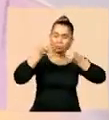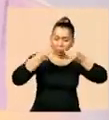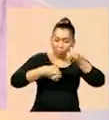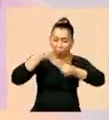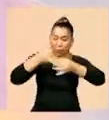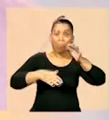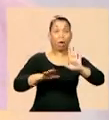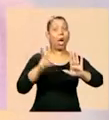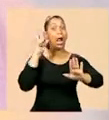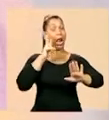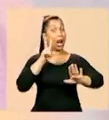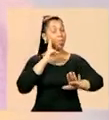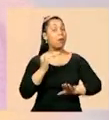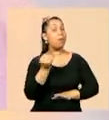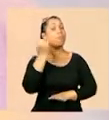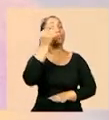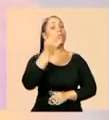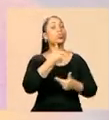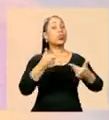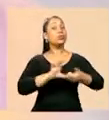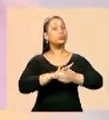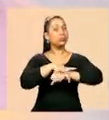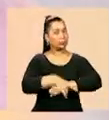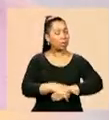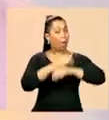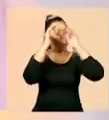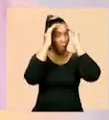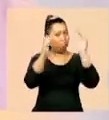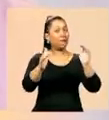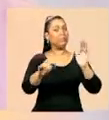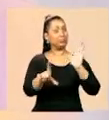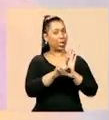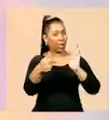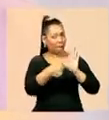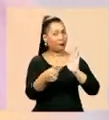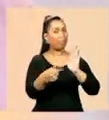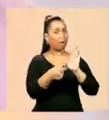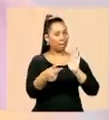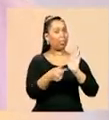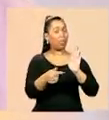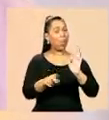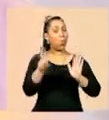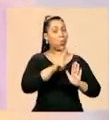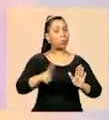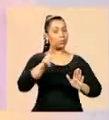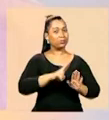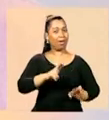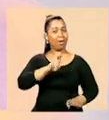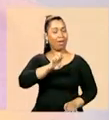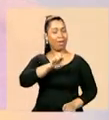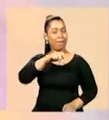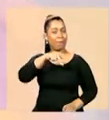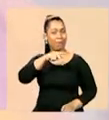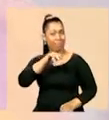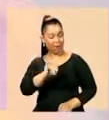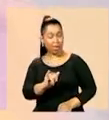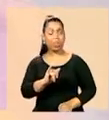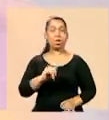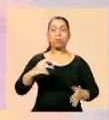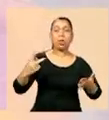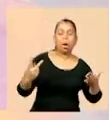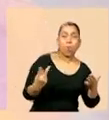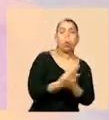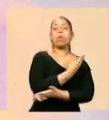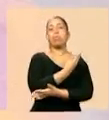e lembrá-los das questões de segurança, de obedecer aí as regras, utilizar os EPIs para que os acidentes não